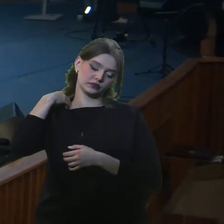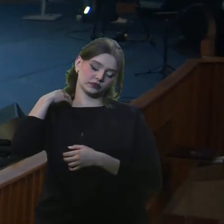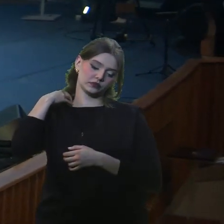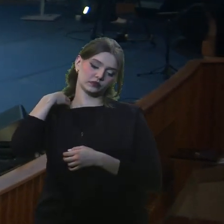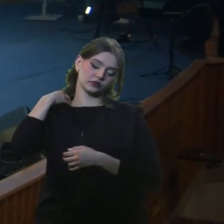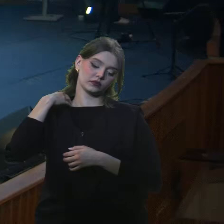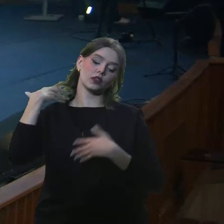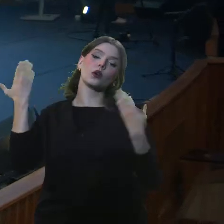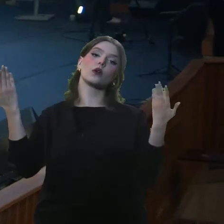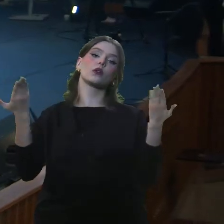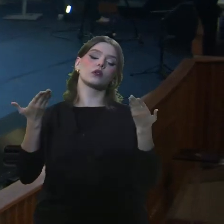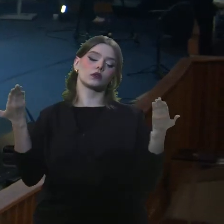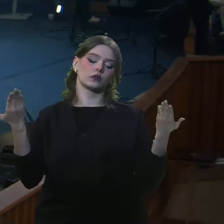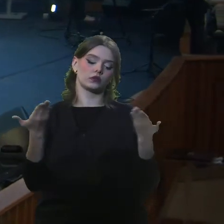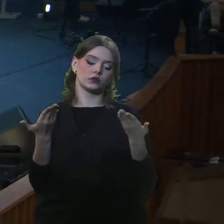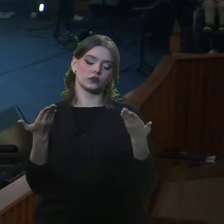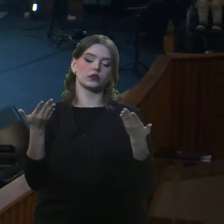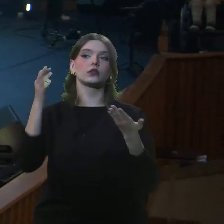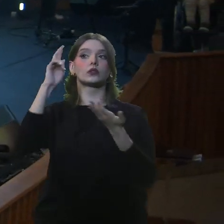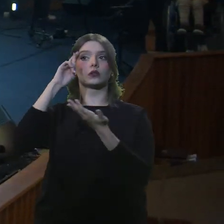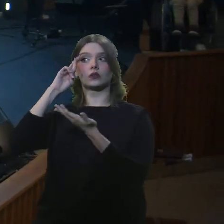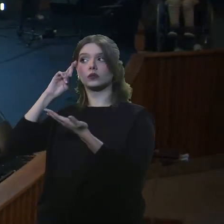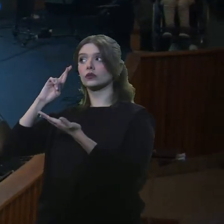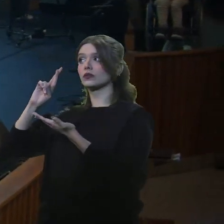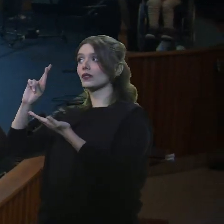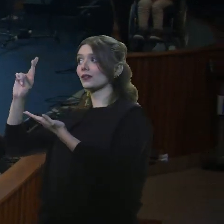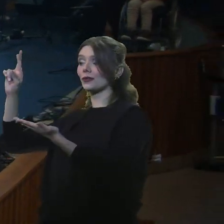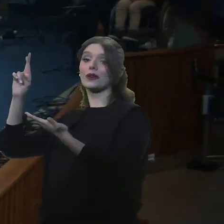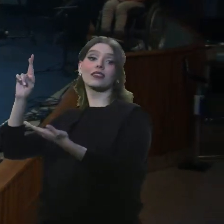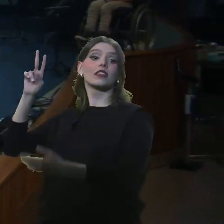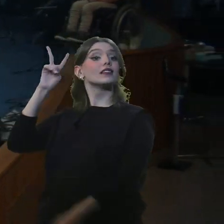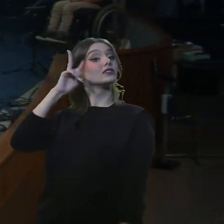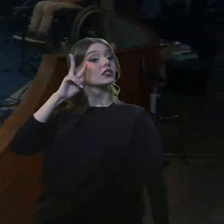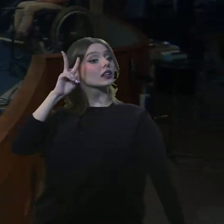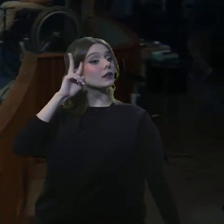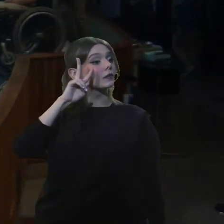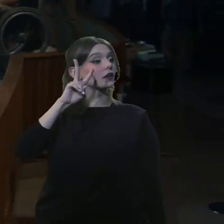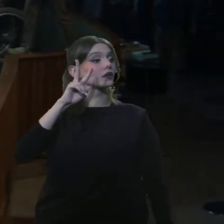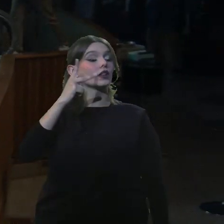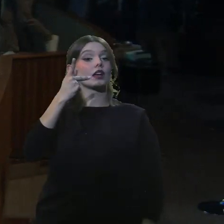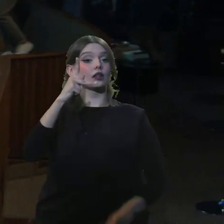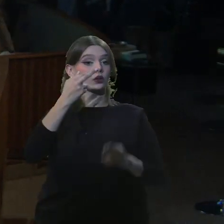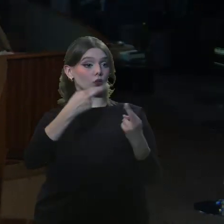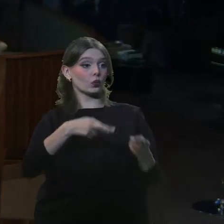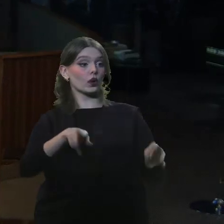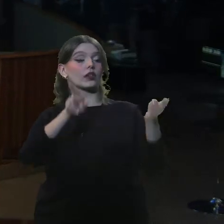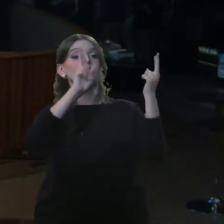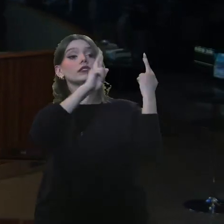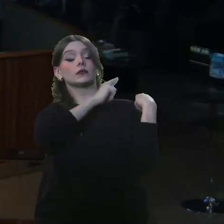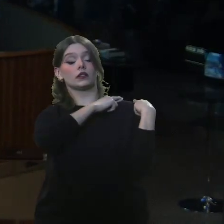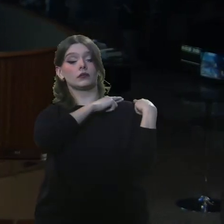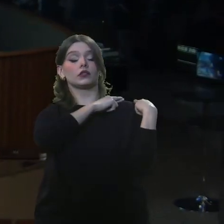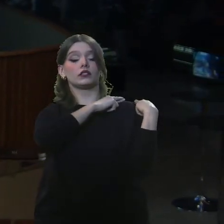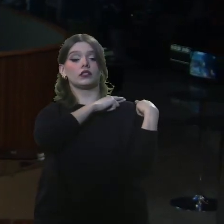Hoje o Senhor te lembra disso. O Senhor te lembra